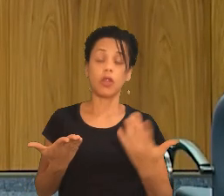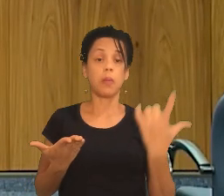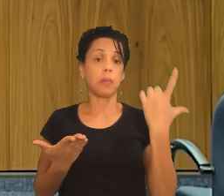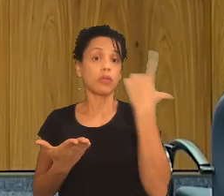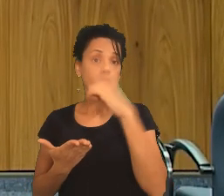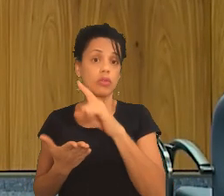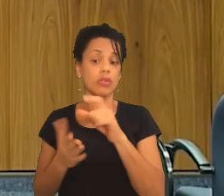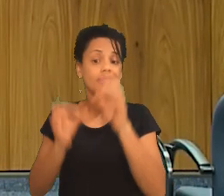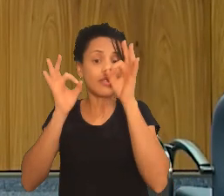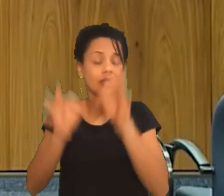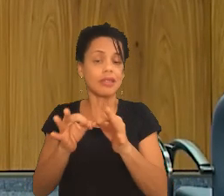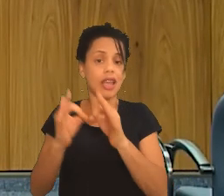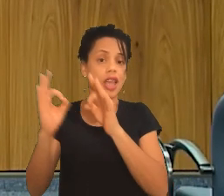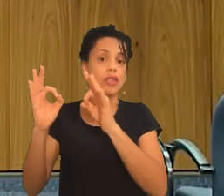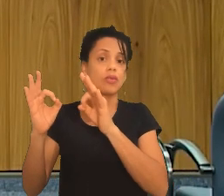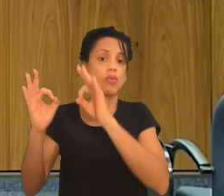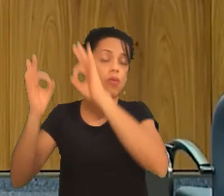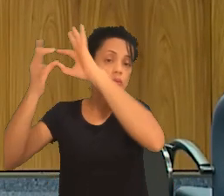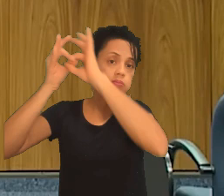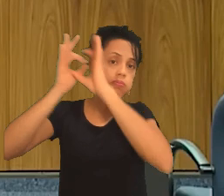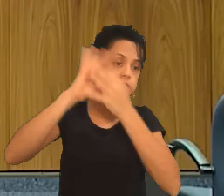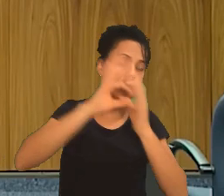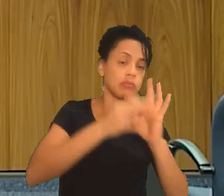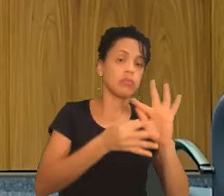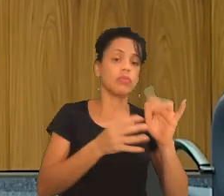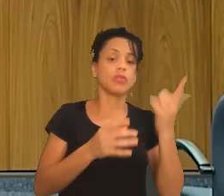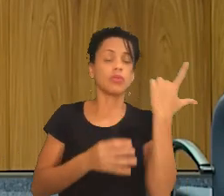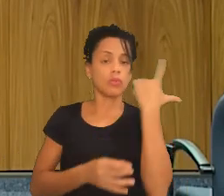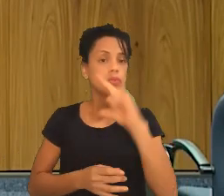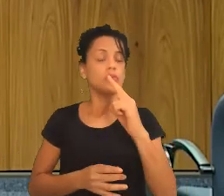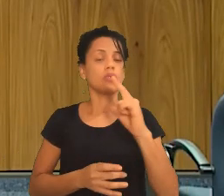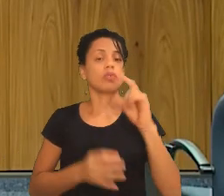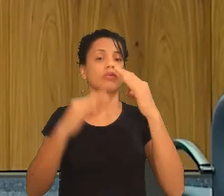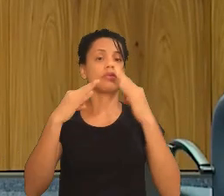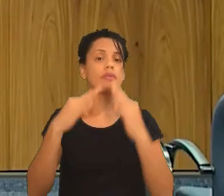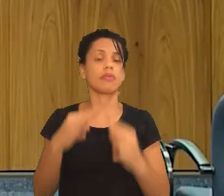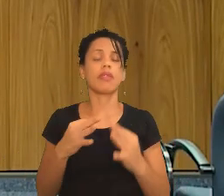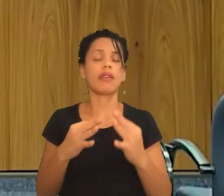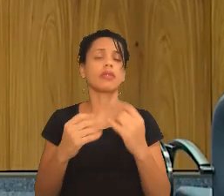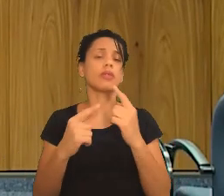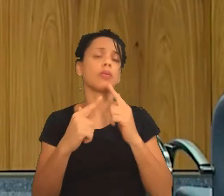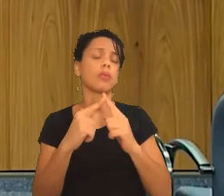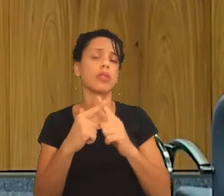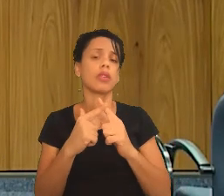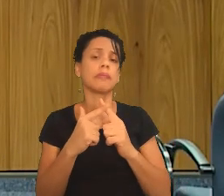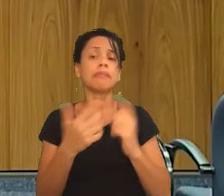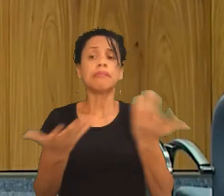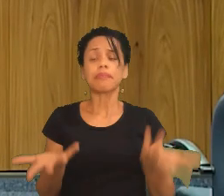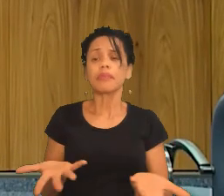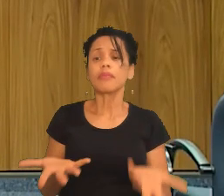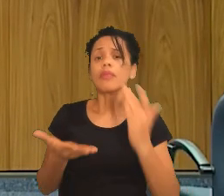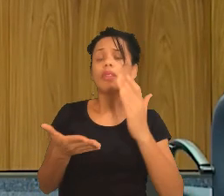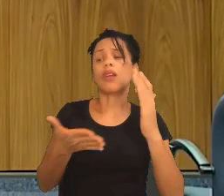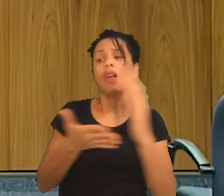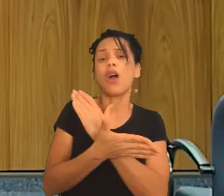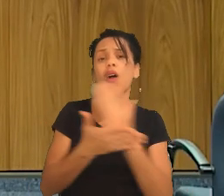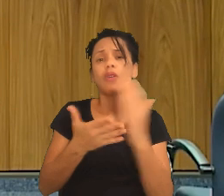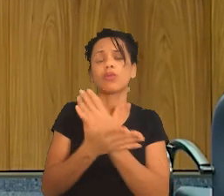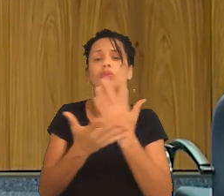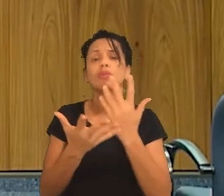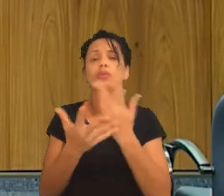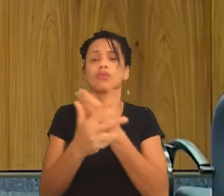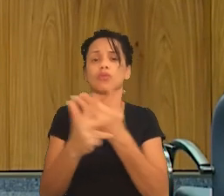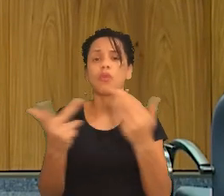paradigma, né, que eu acho que está em curso, a gente busca isso, algumas pautas seriam fundamentais e foram reafirmadas e